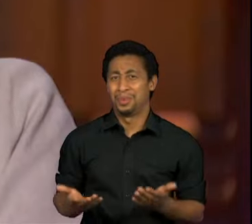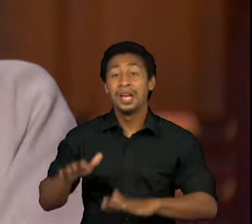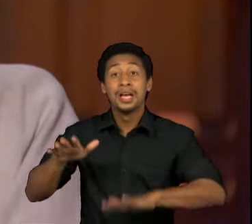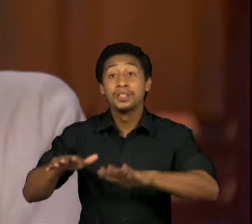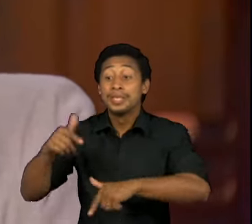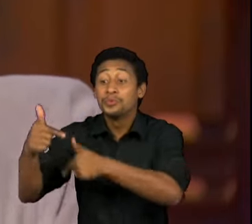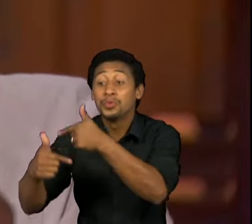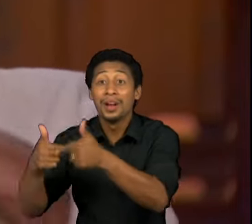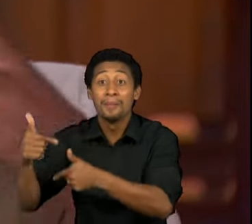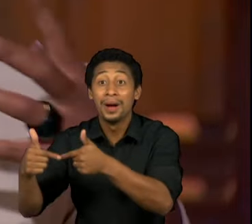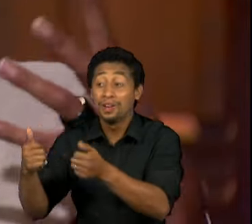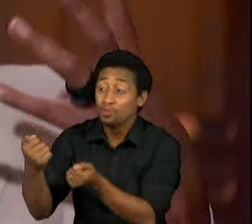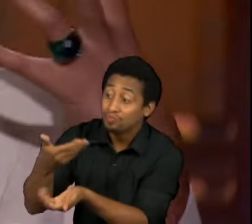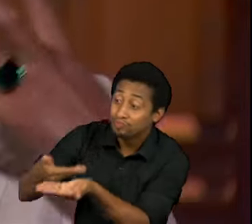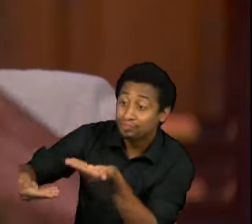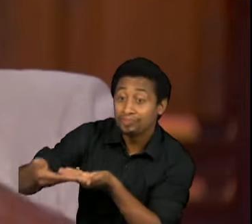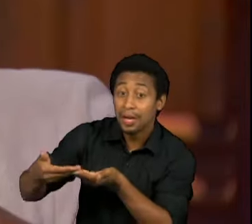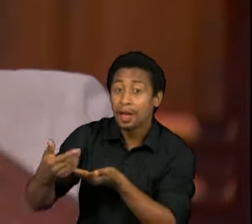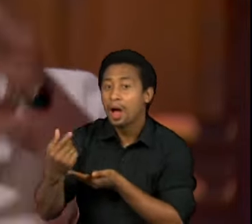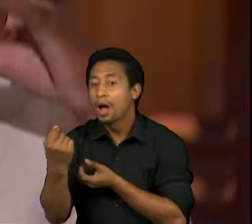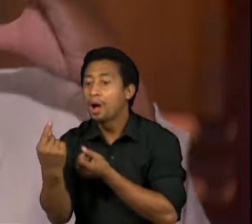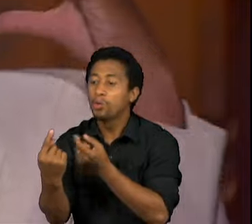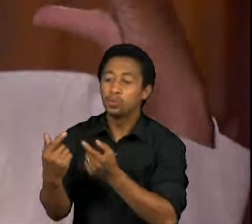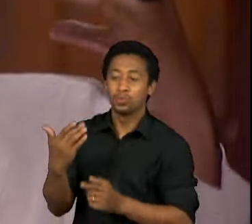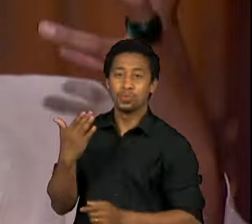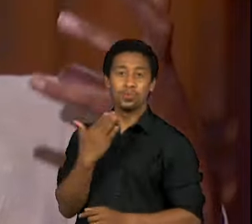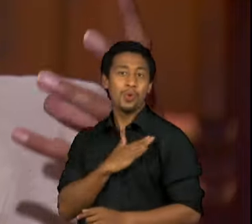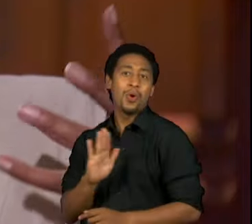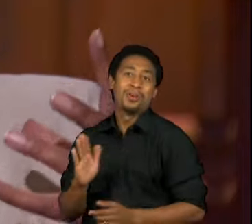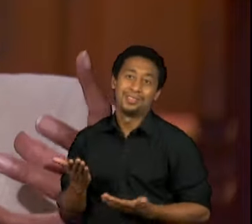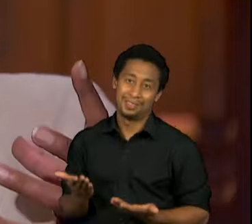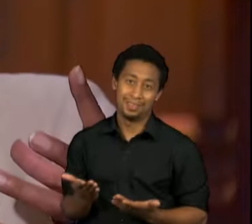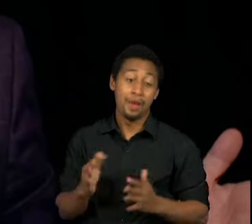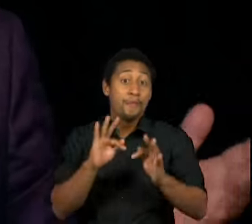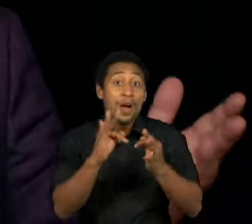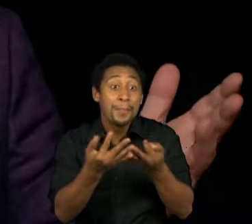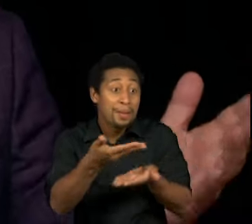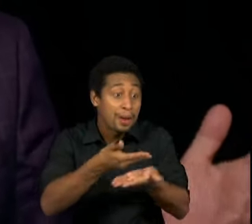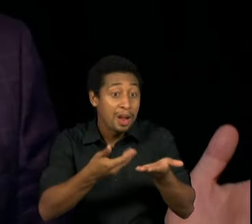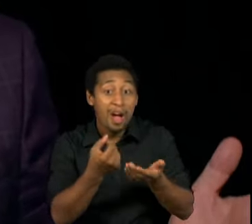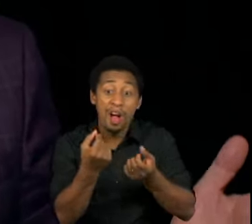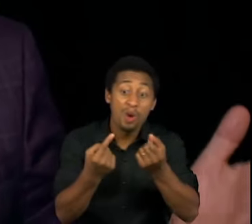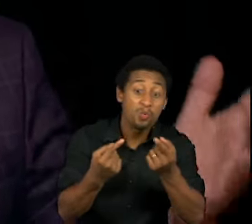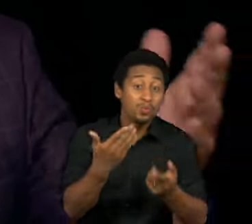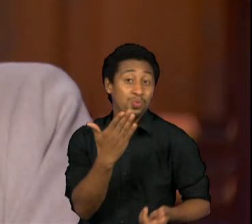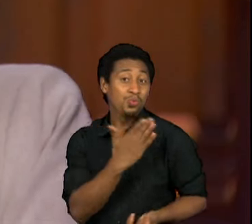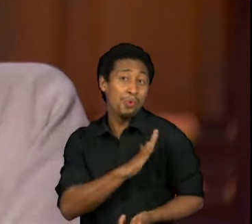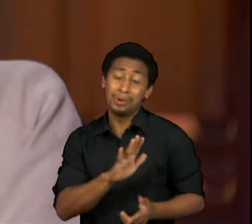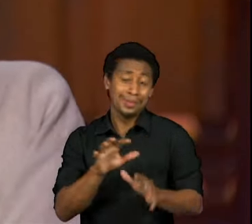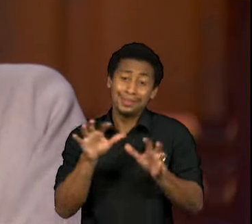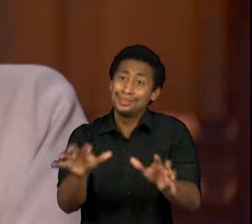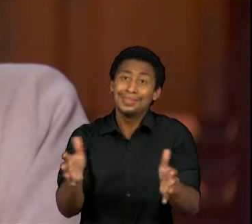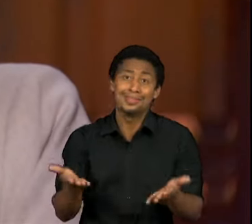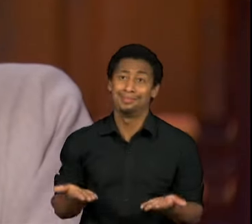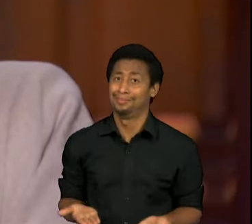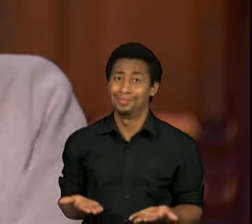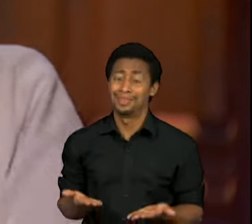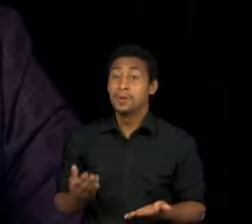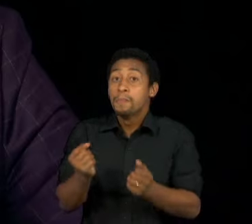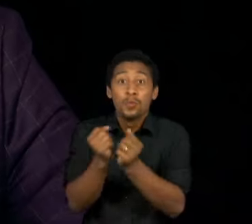dela que a gente não gosta dela né mas ela acha que você tem que ser essa coisa coisa e feliz humaniza eu acho que